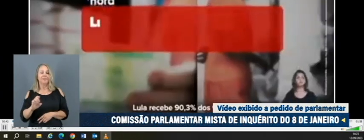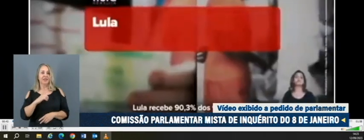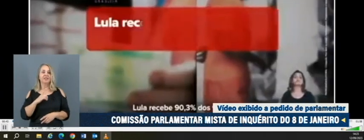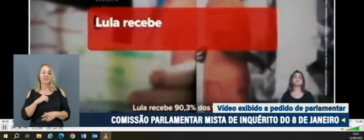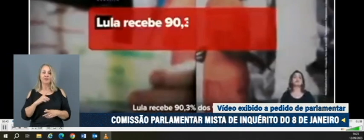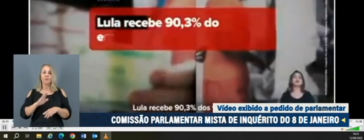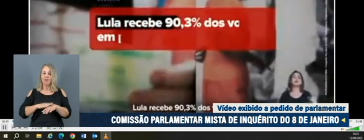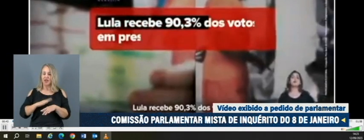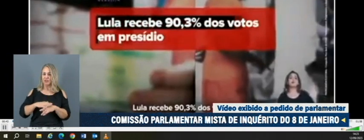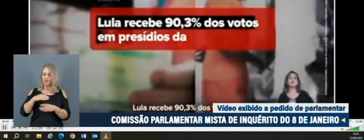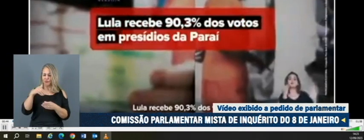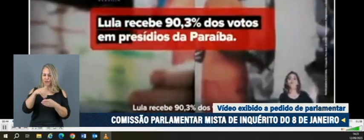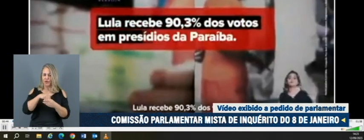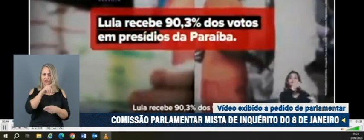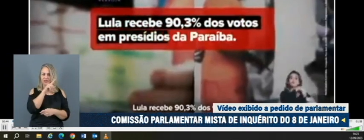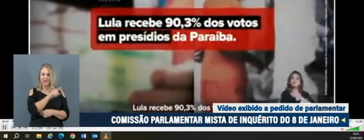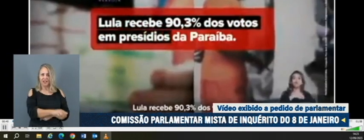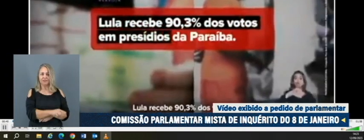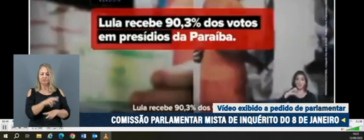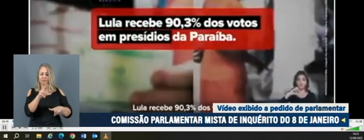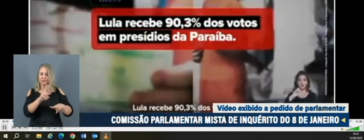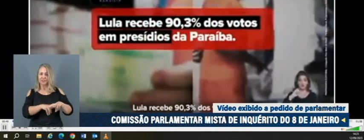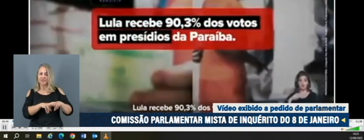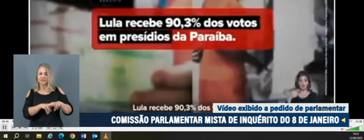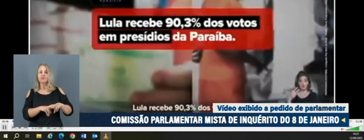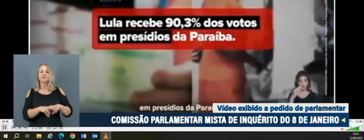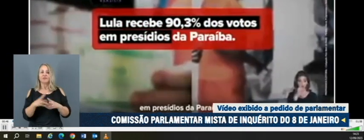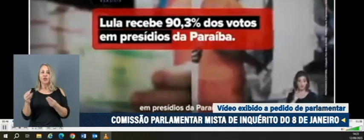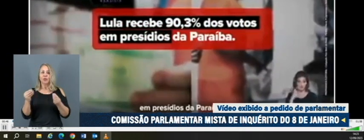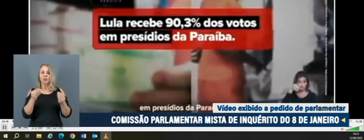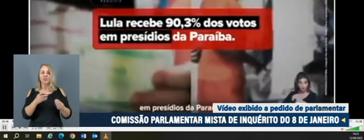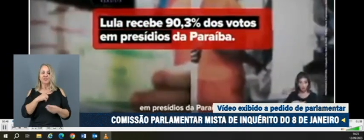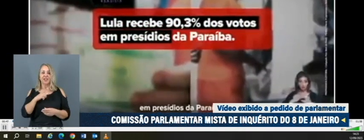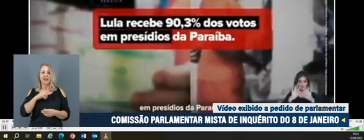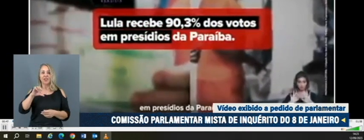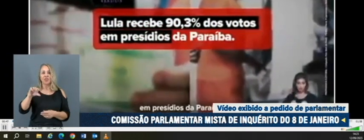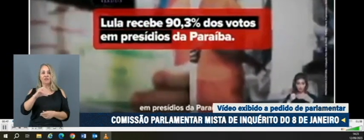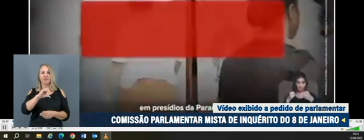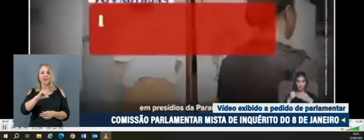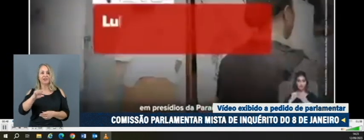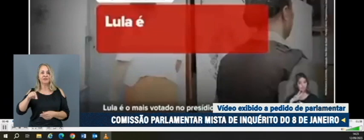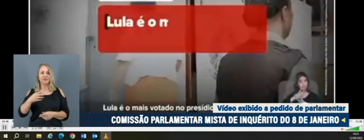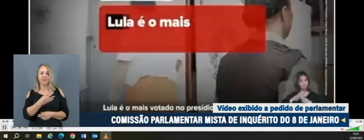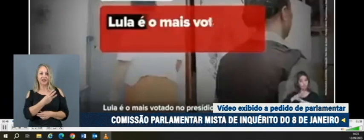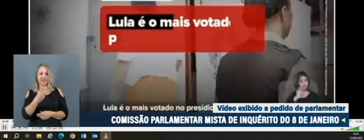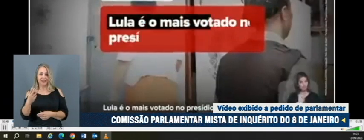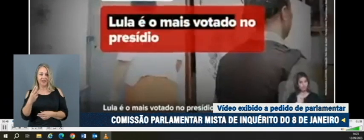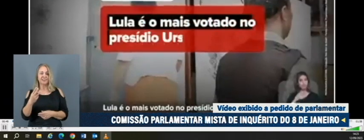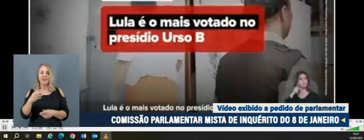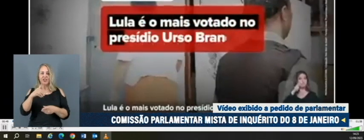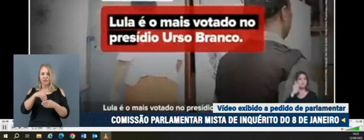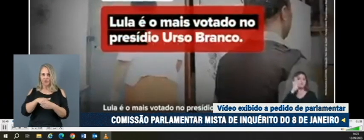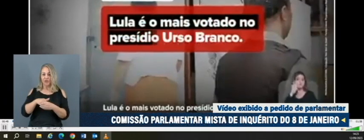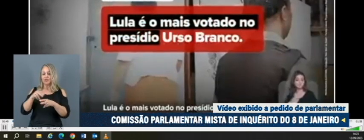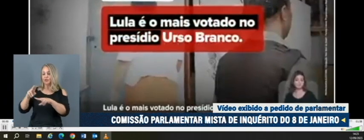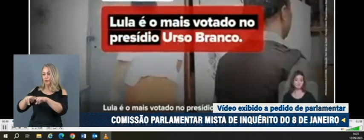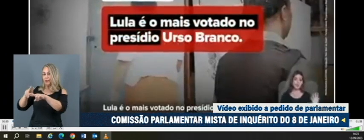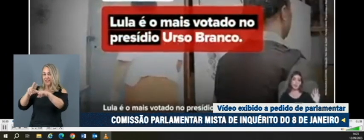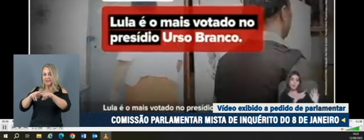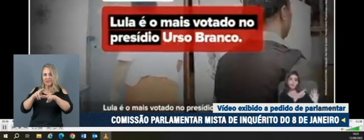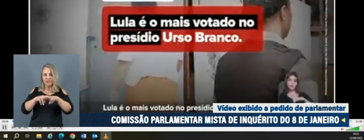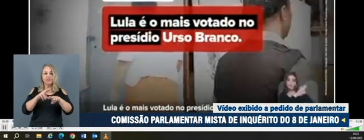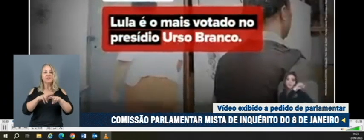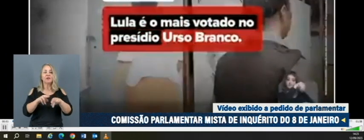presos. Lula recebe 90,3% dos votos em presídios da Paraíba. Lula é o mais votado